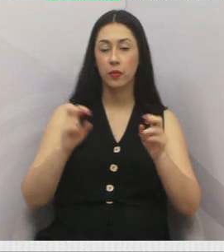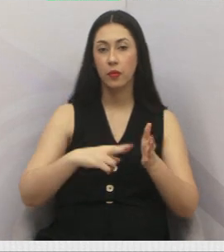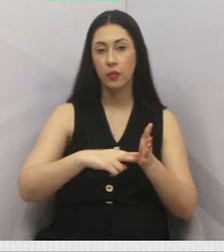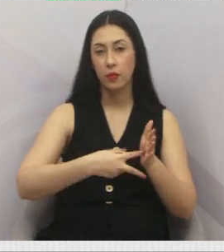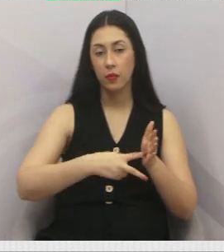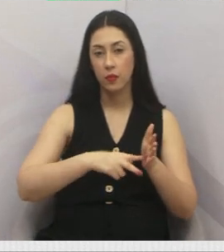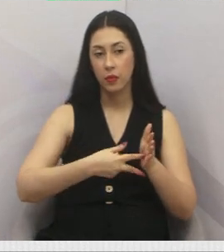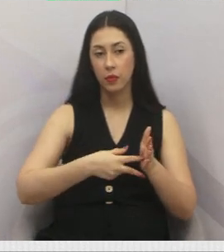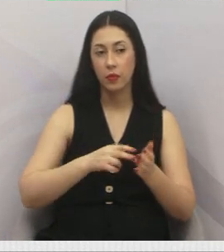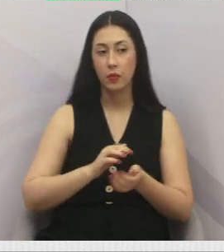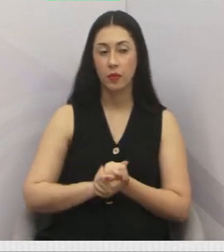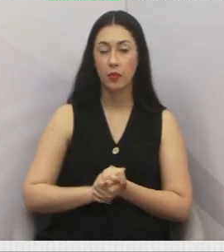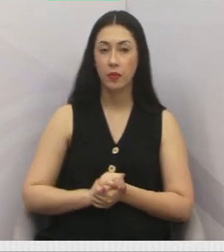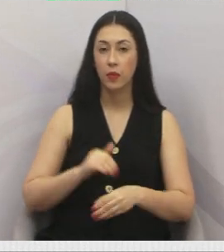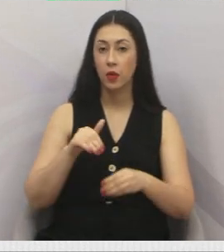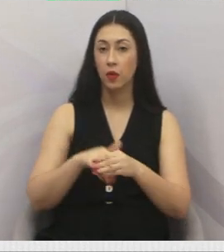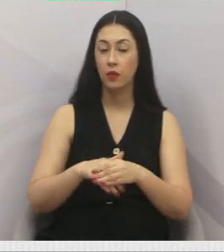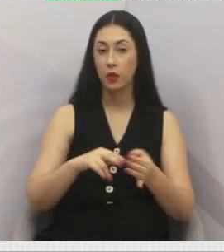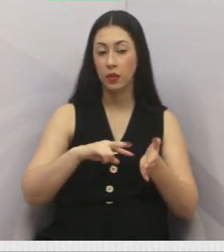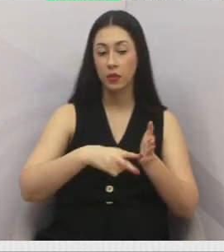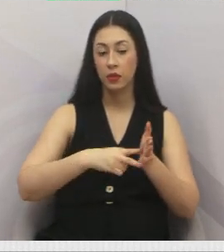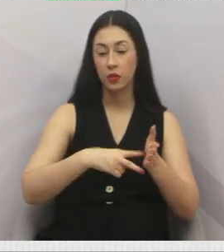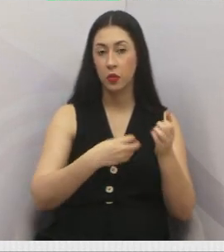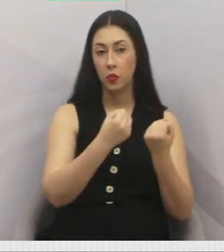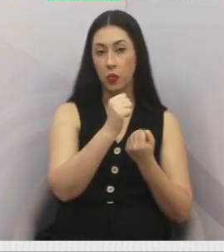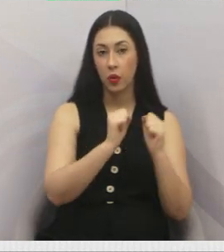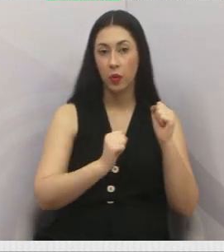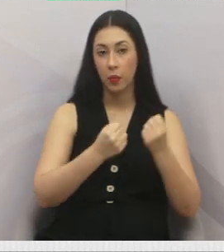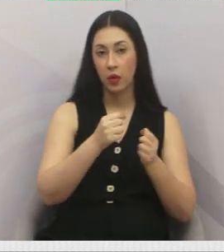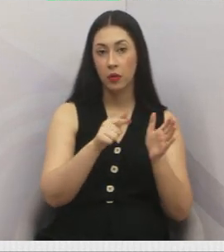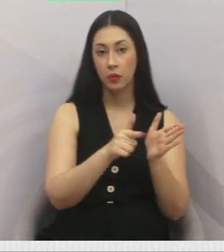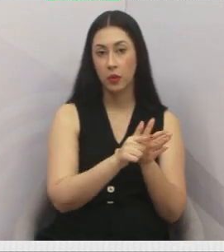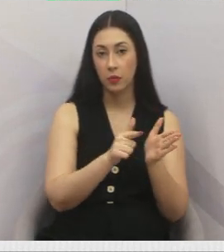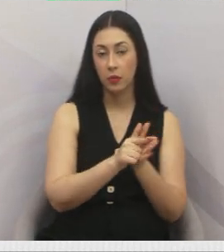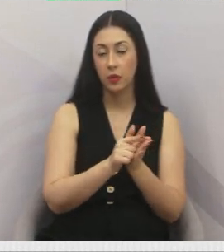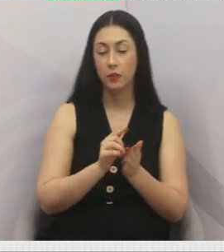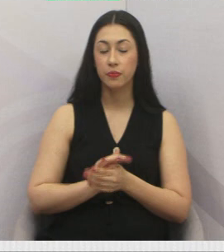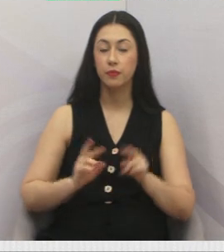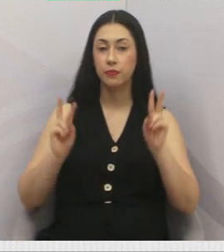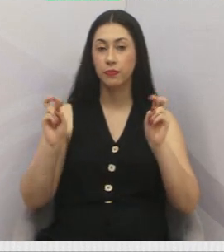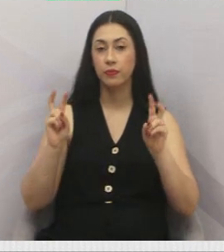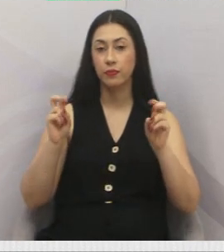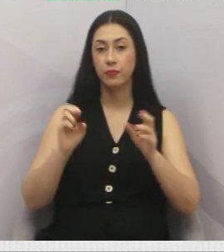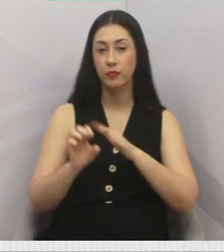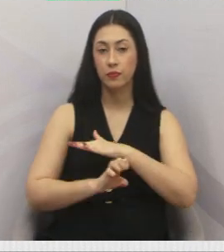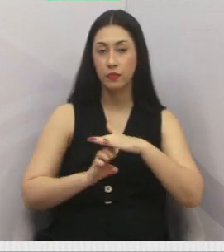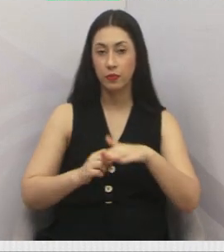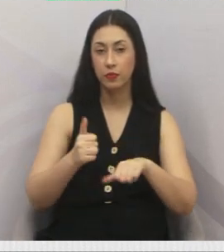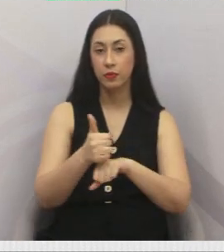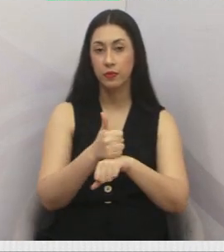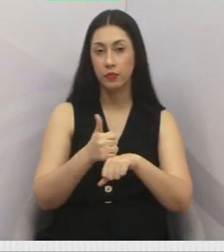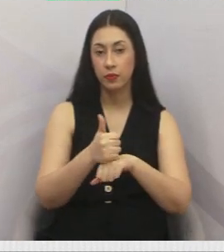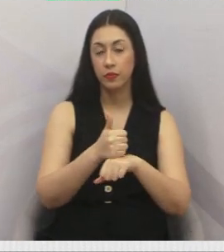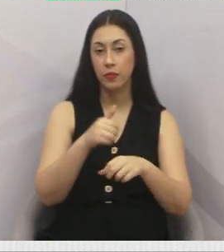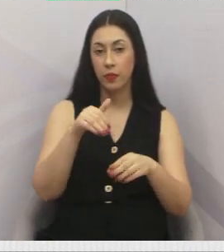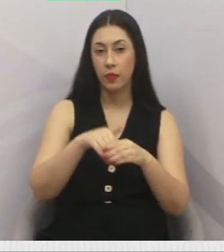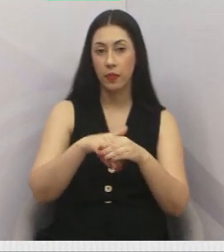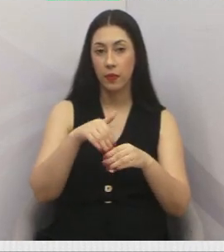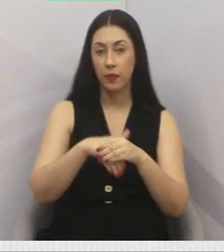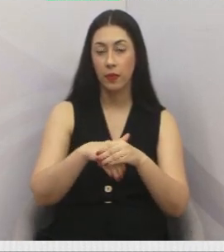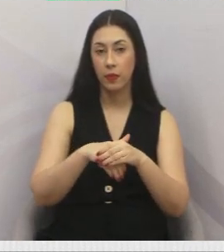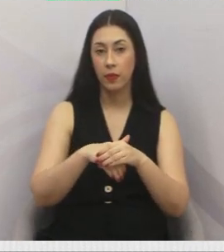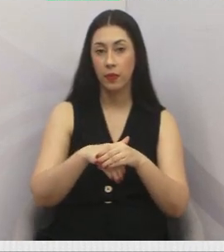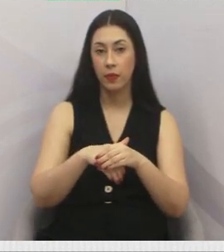Segmento entidade classe sindical. Um voto para sindicato dos papeleiros. Segmento empresas e entidades profissionais. Um voto